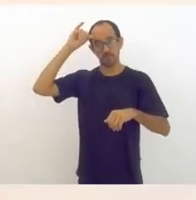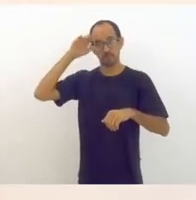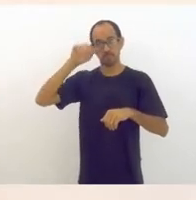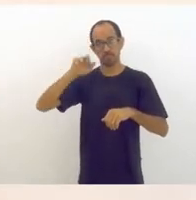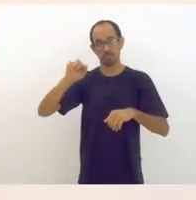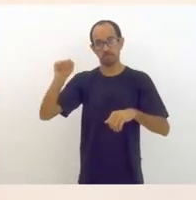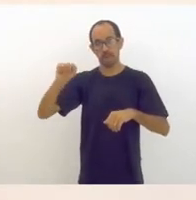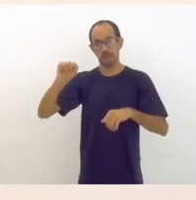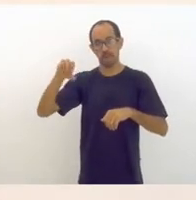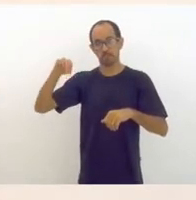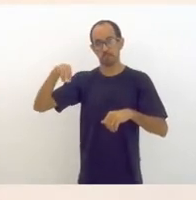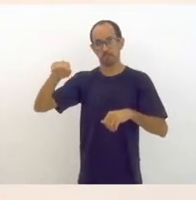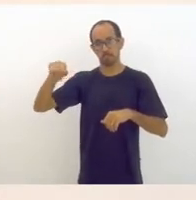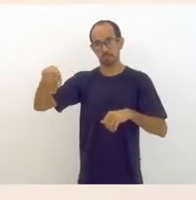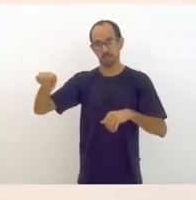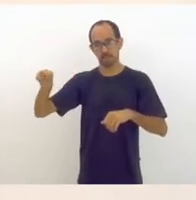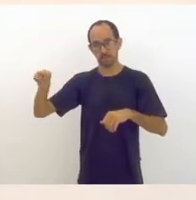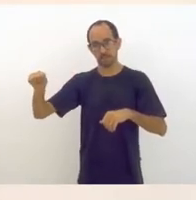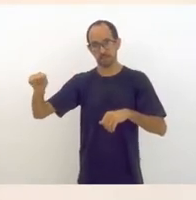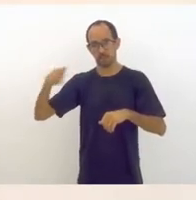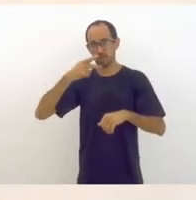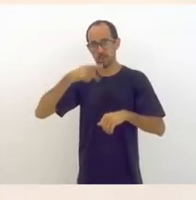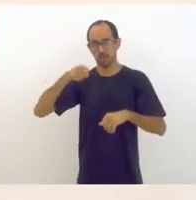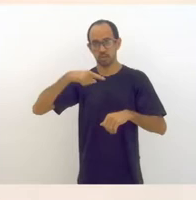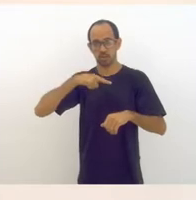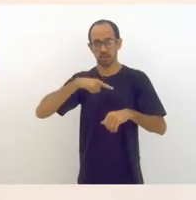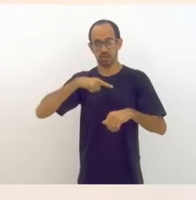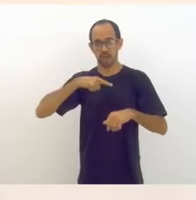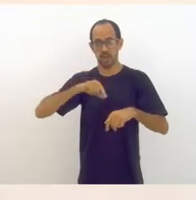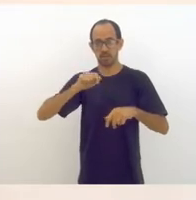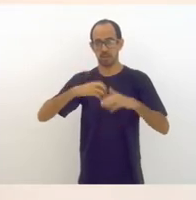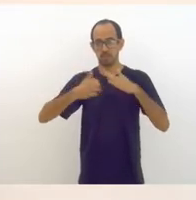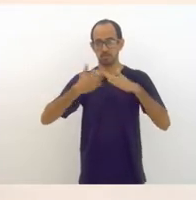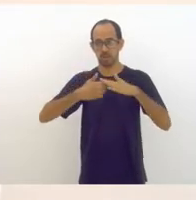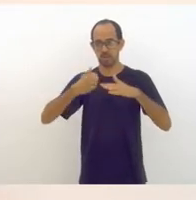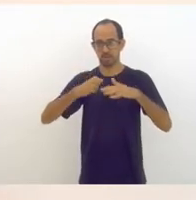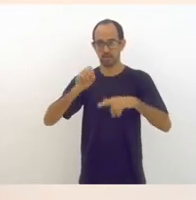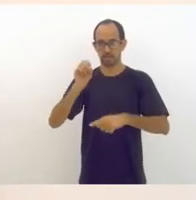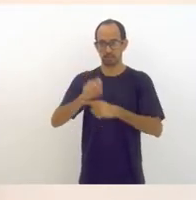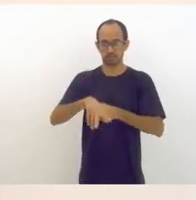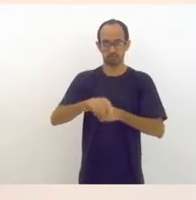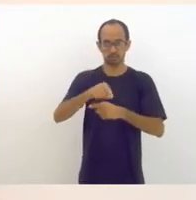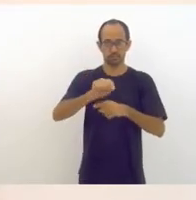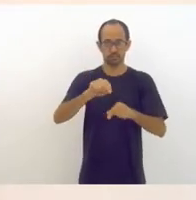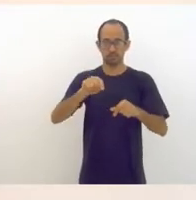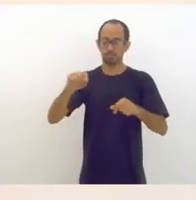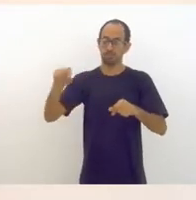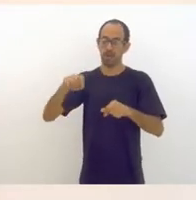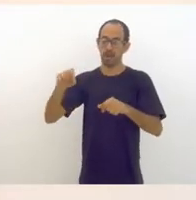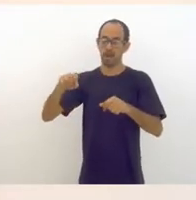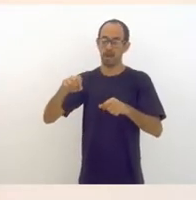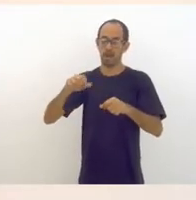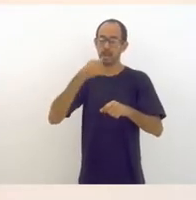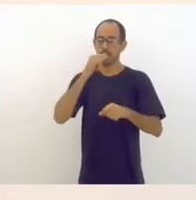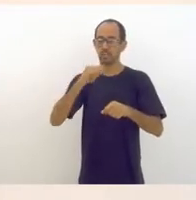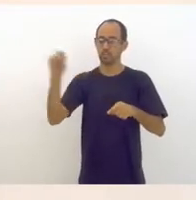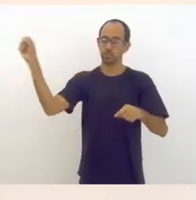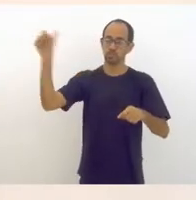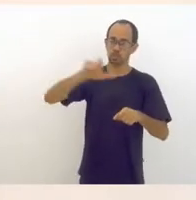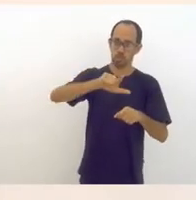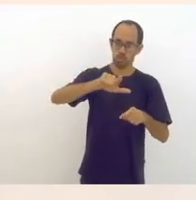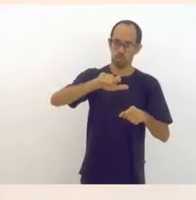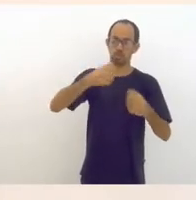placas solares, que comprou, adquiriu uma área, que essa área está com dificuldade de licenciamento. Então, a gente precisa preservar a fauna e